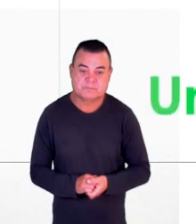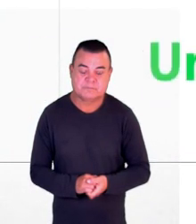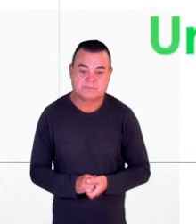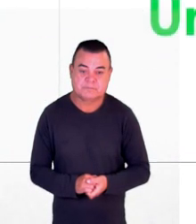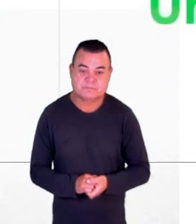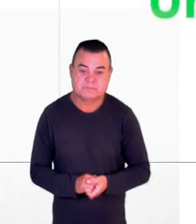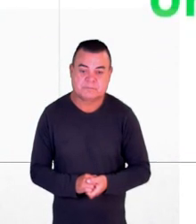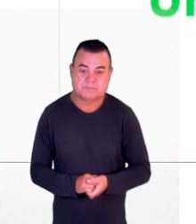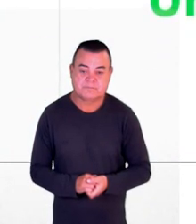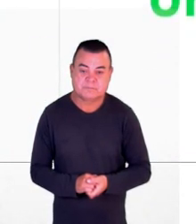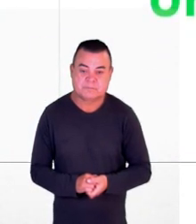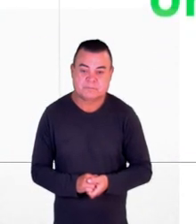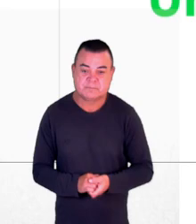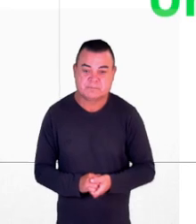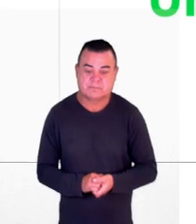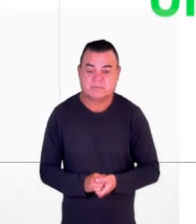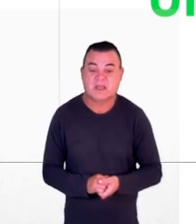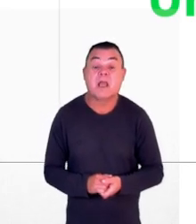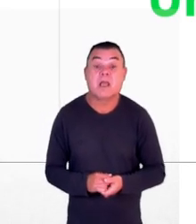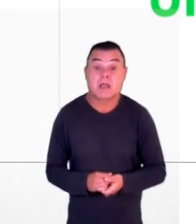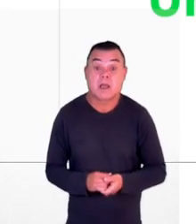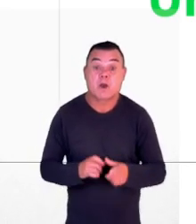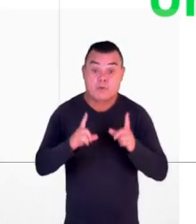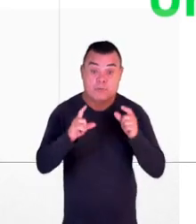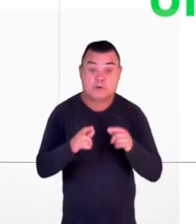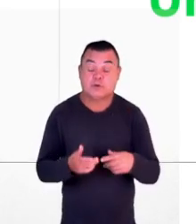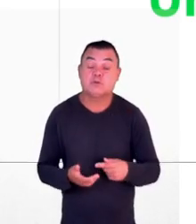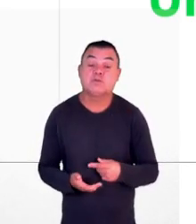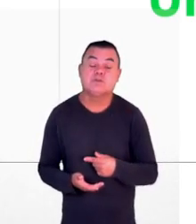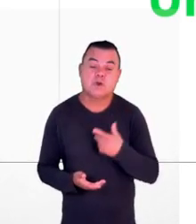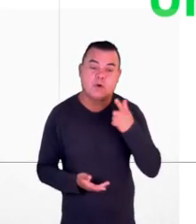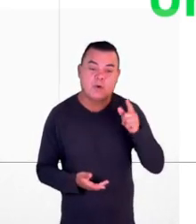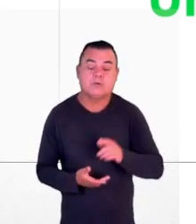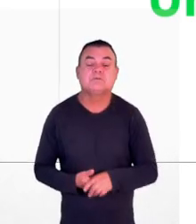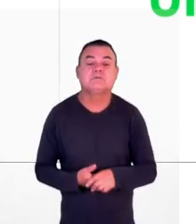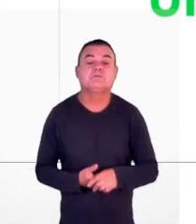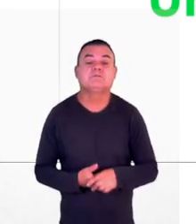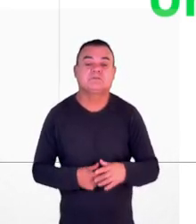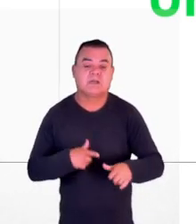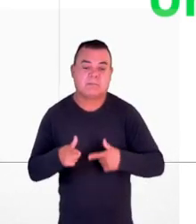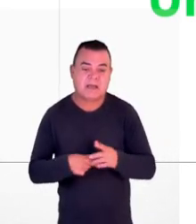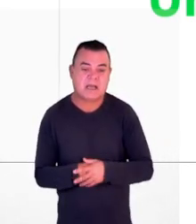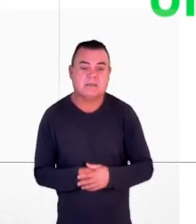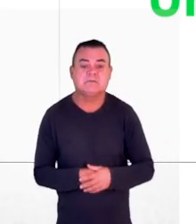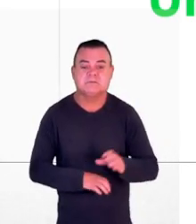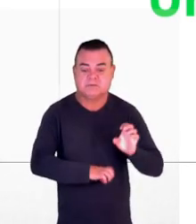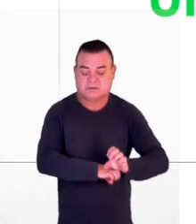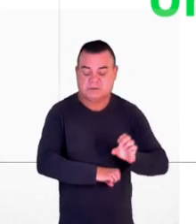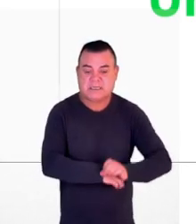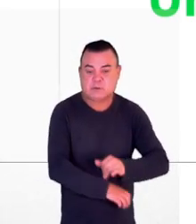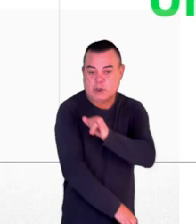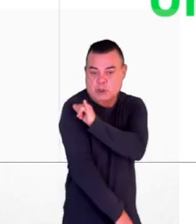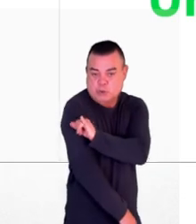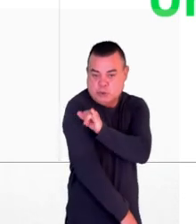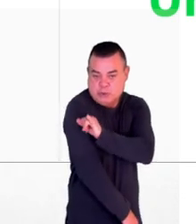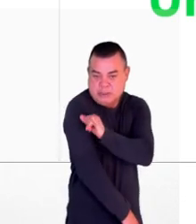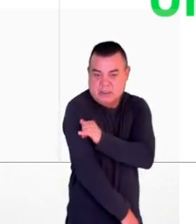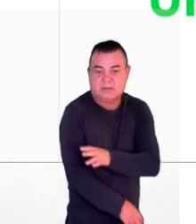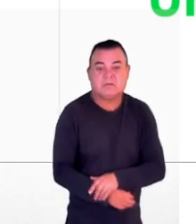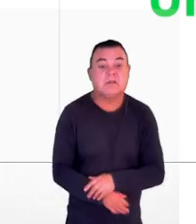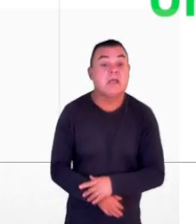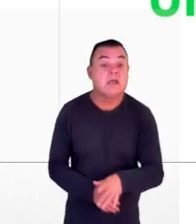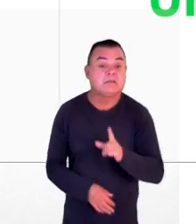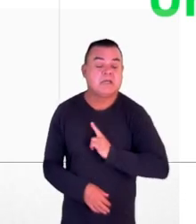aqui eu registro de mais algumas ações essas ações são nos no Rio de Janeiro não sei se todos que estão nos ouvindo sabem mas nós temos